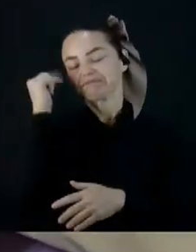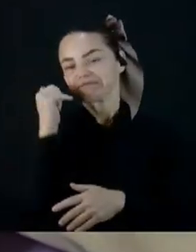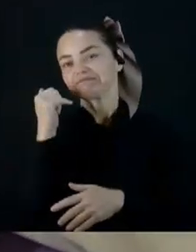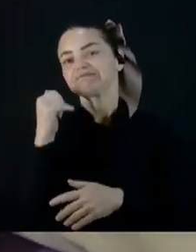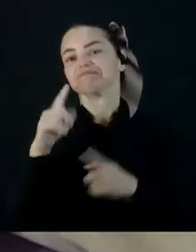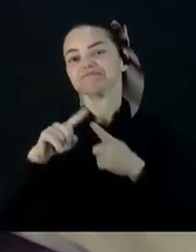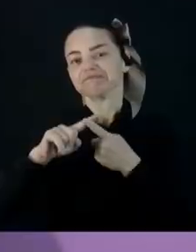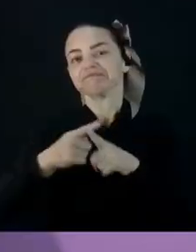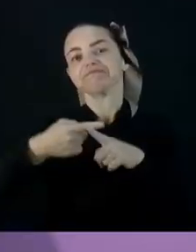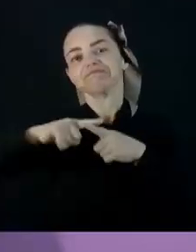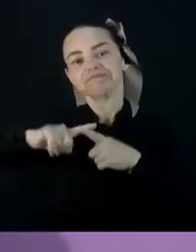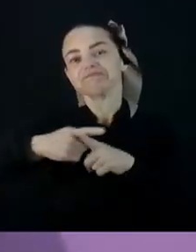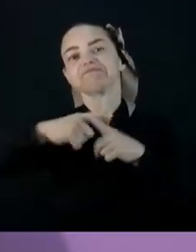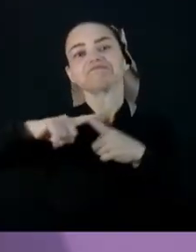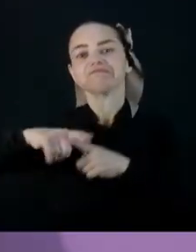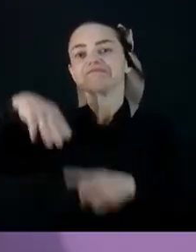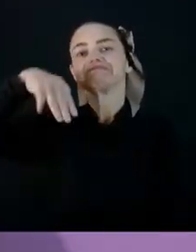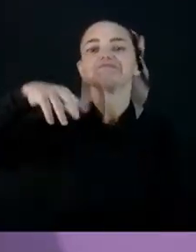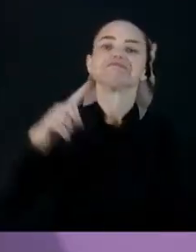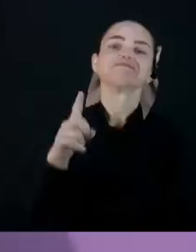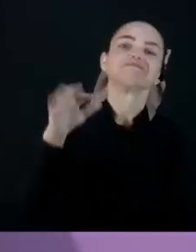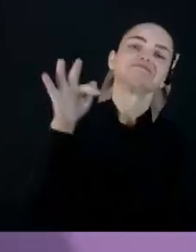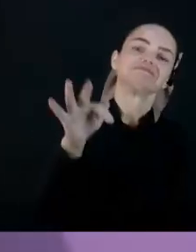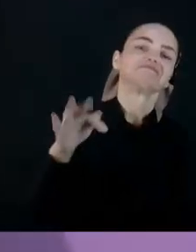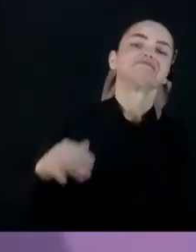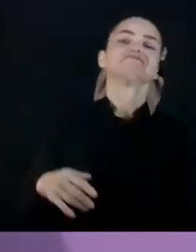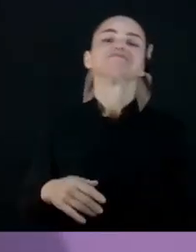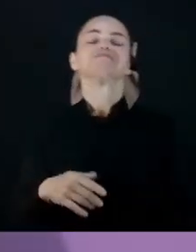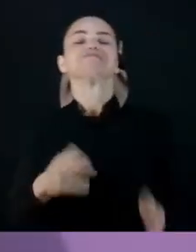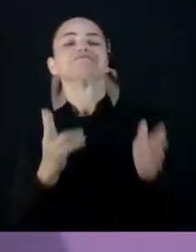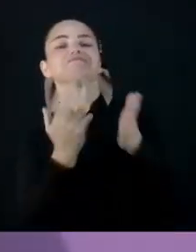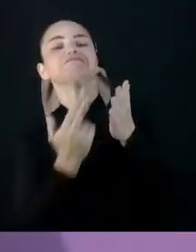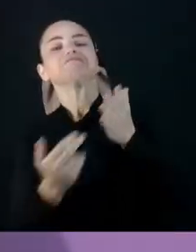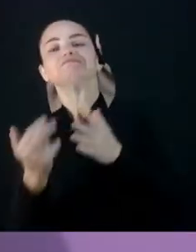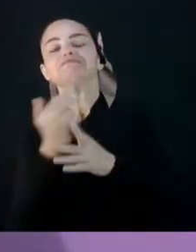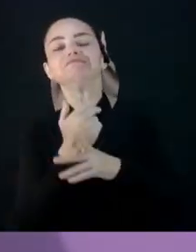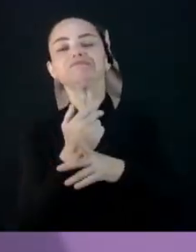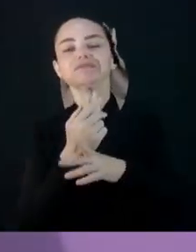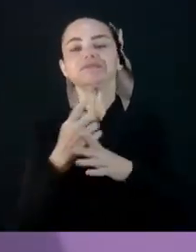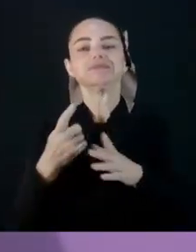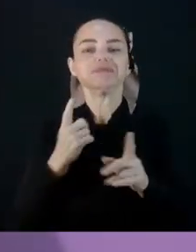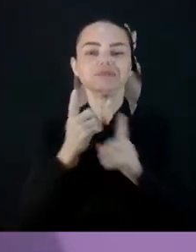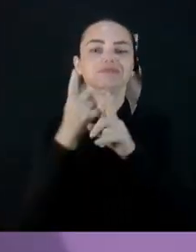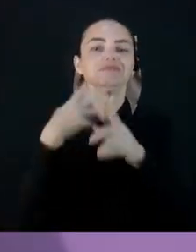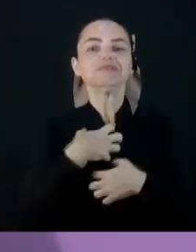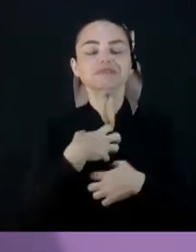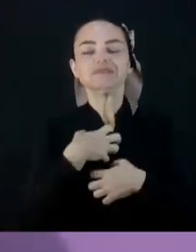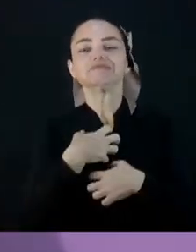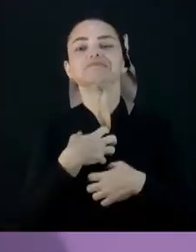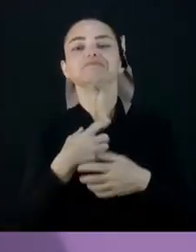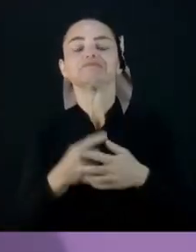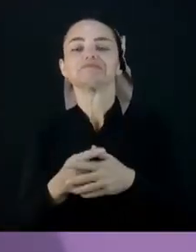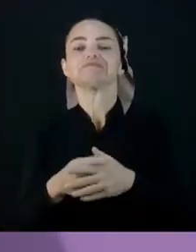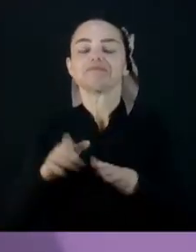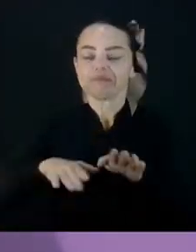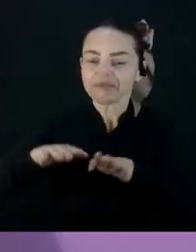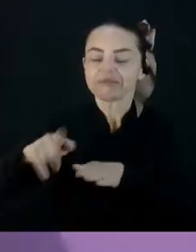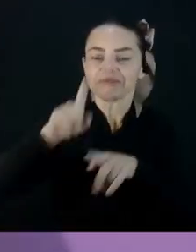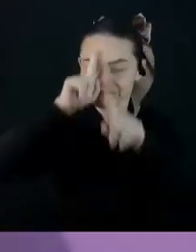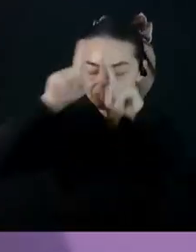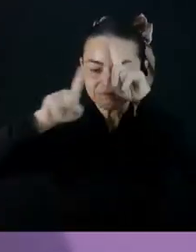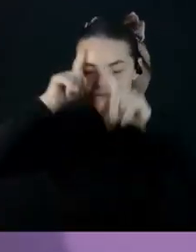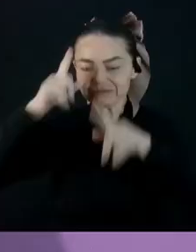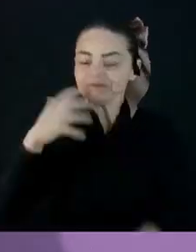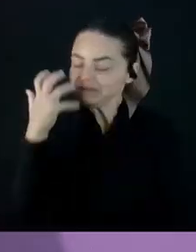tentar MDF, fui tentar pintura em tela, mas não conseguia me encontrar. Aí quando eu descobri a costura criativa, eu me